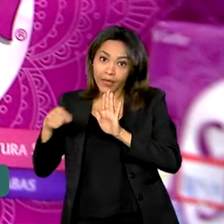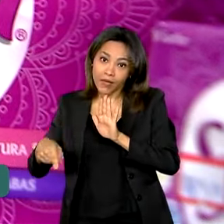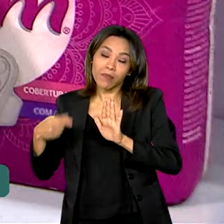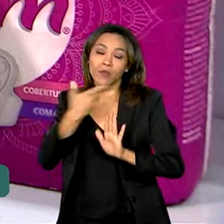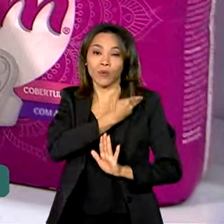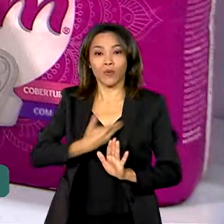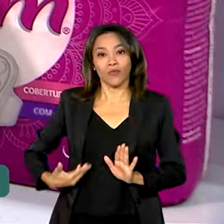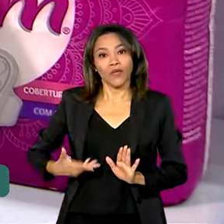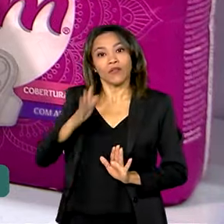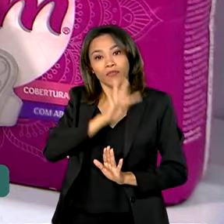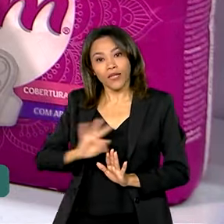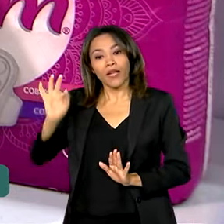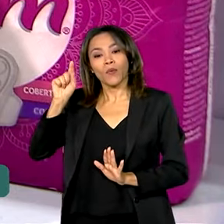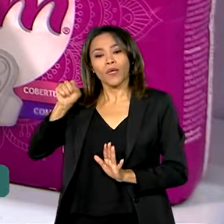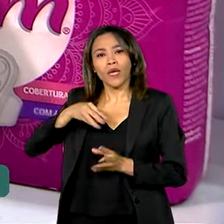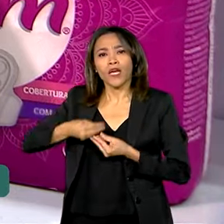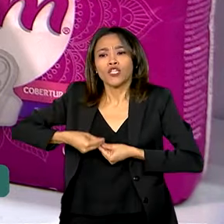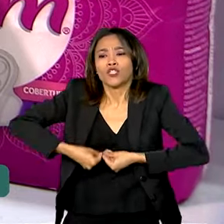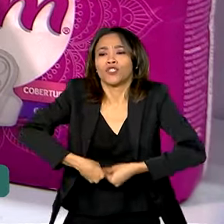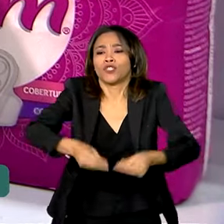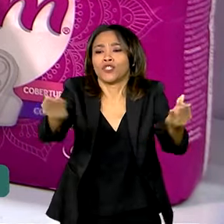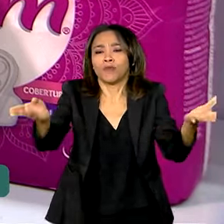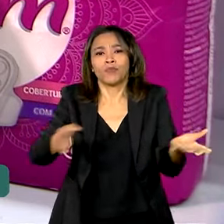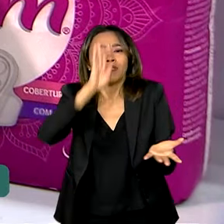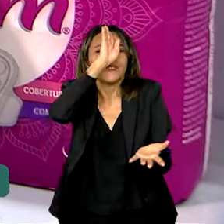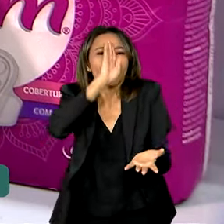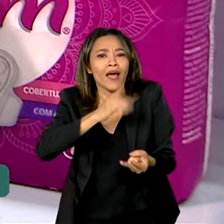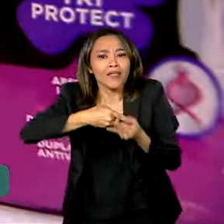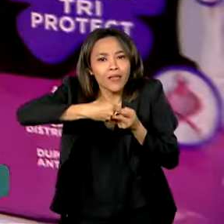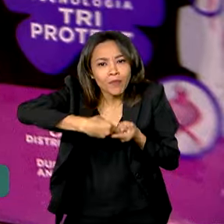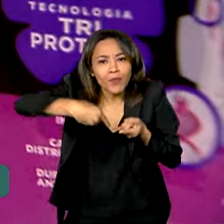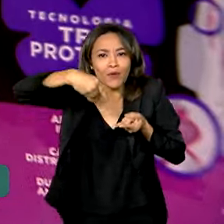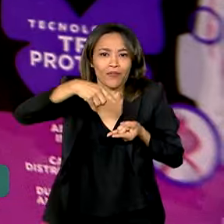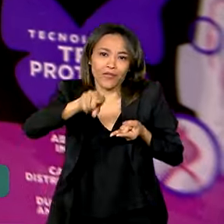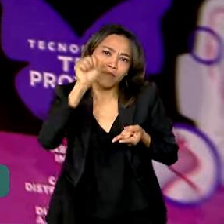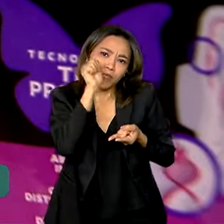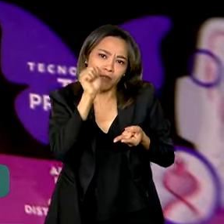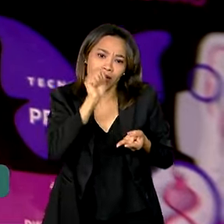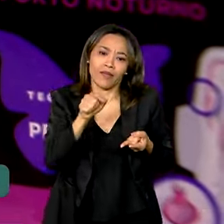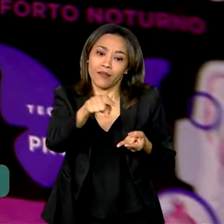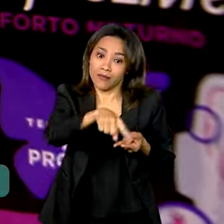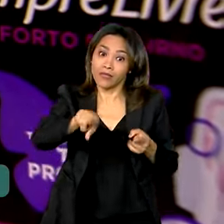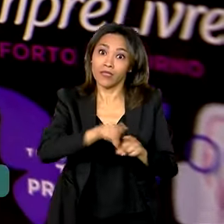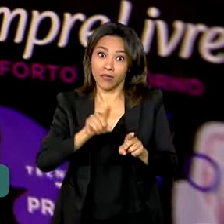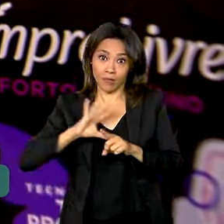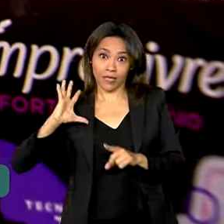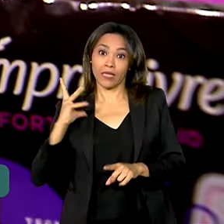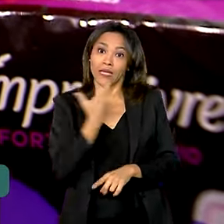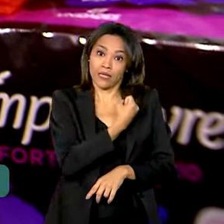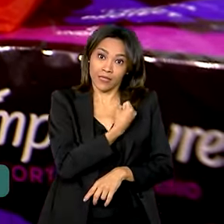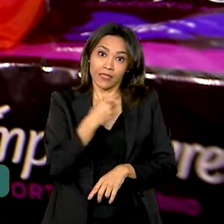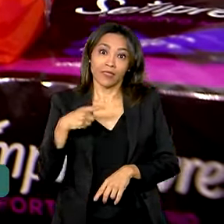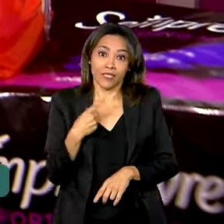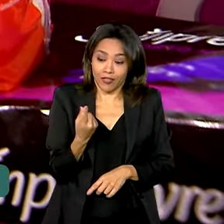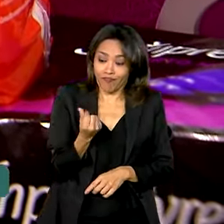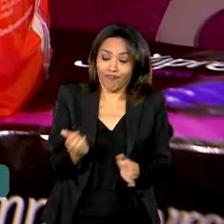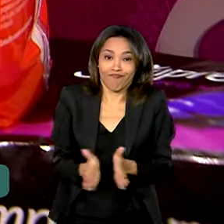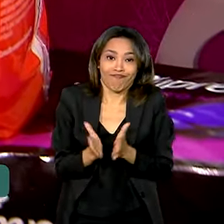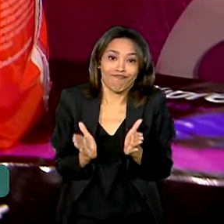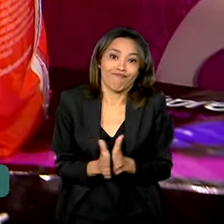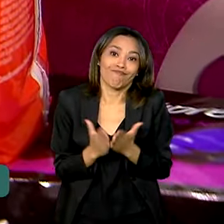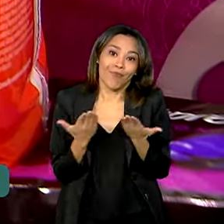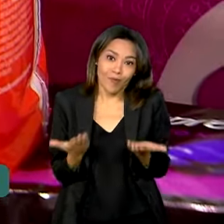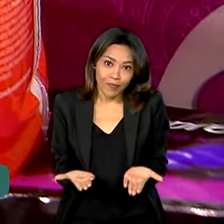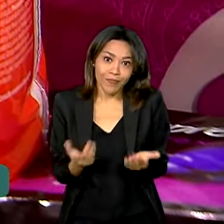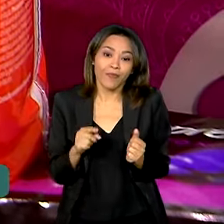Governo Federal, que prevê a distribuição gratuita de absorventes a mulheres e pessoas trans de baixa renda. A